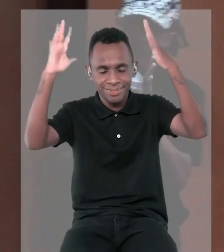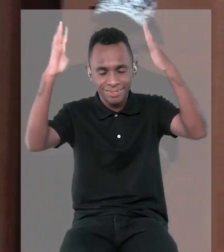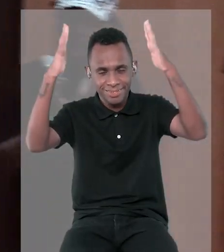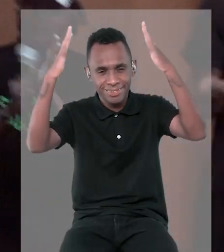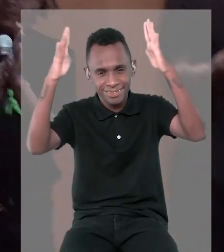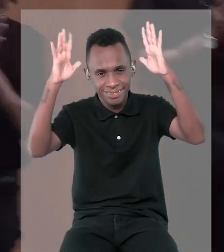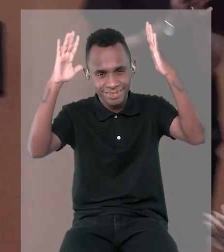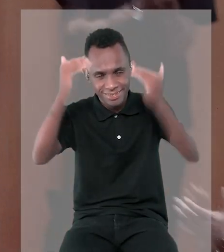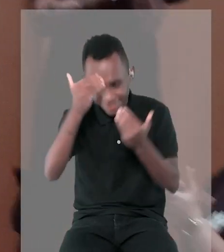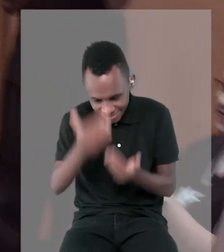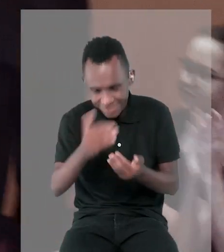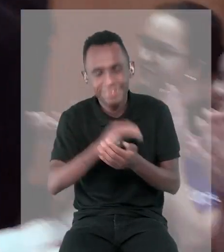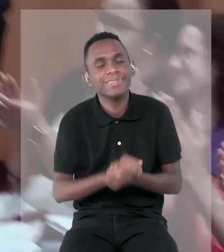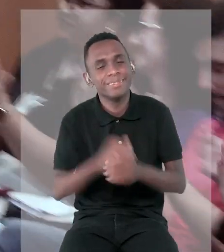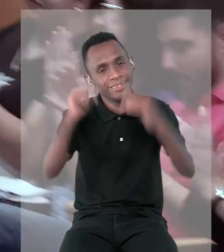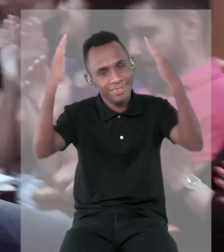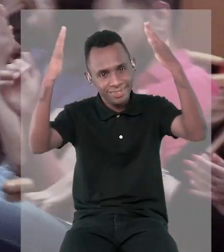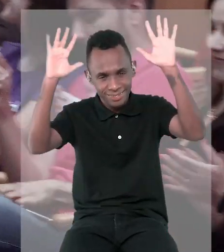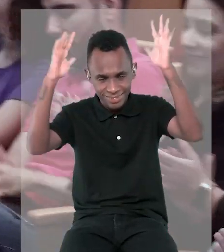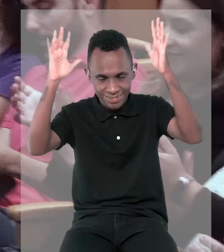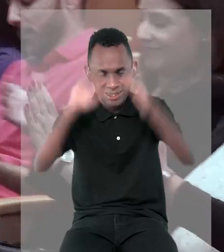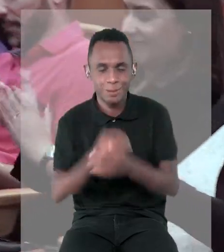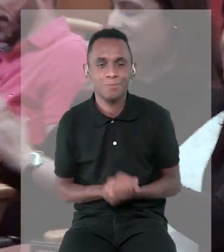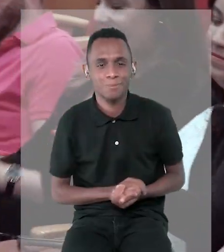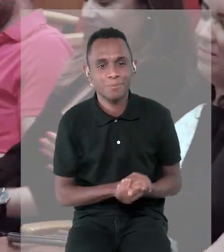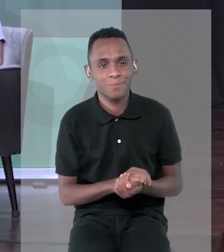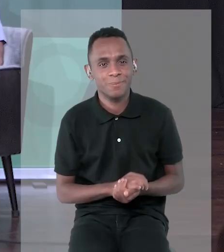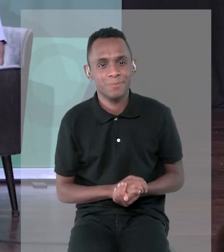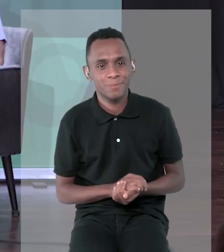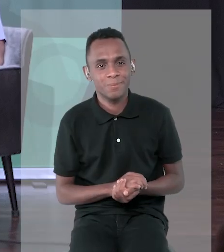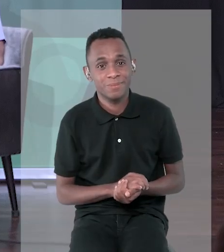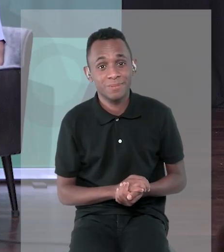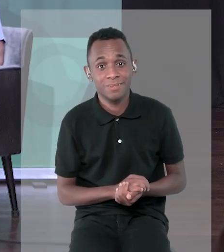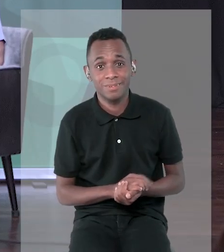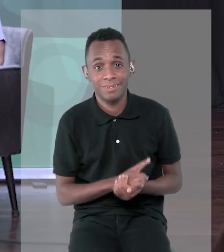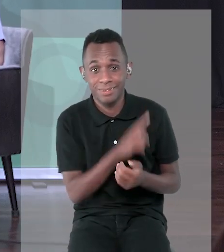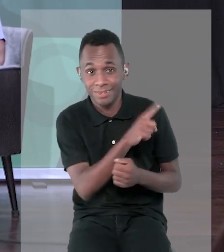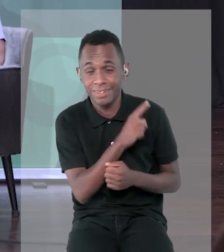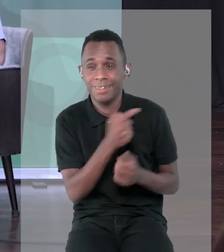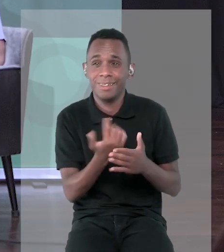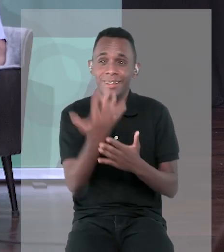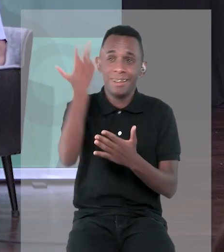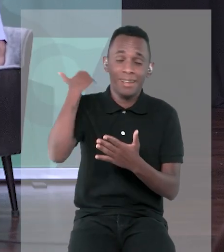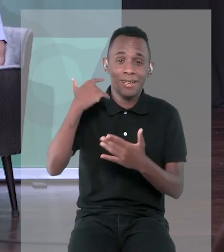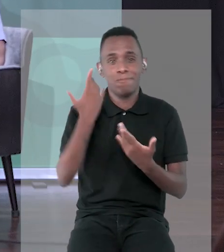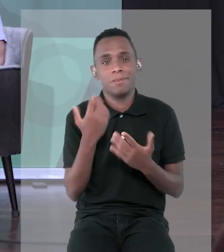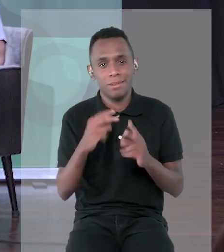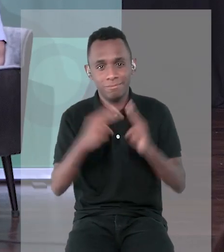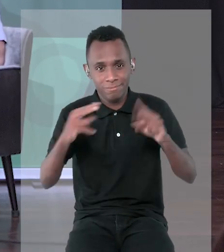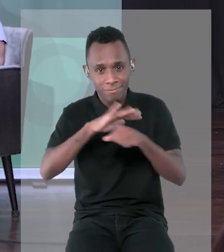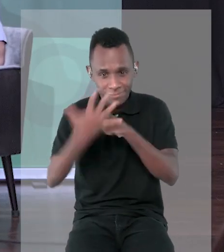A plateia aplaude o intérprete de Libras, Eduardo Rodrigo. Ele morre no tempo da pandemia, a